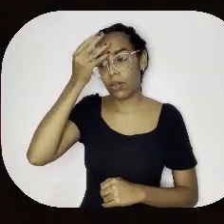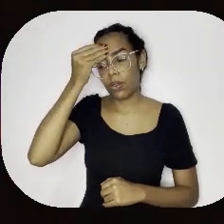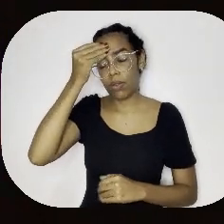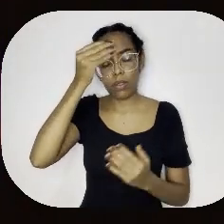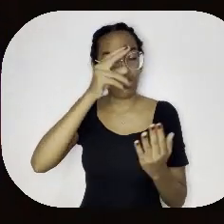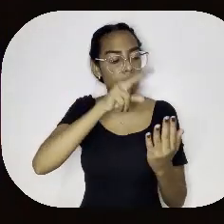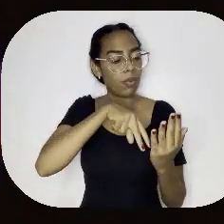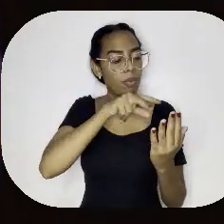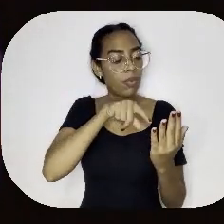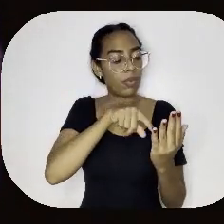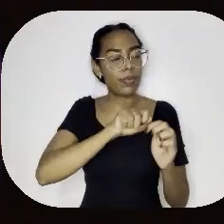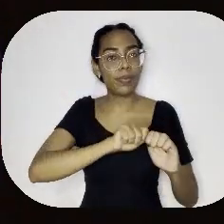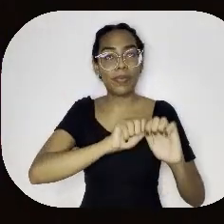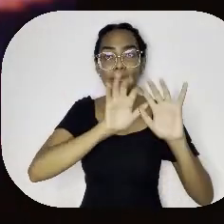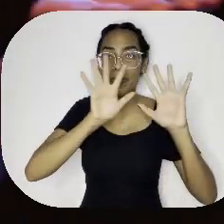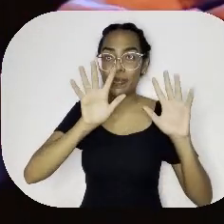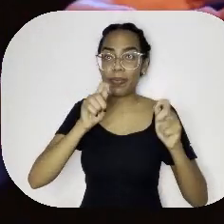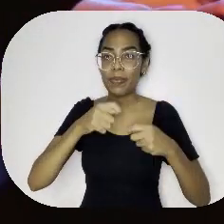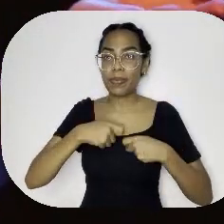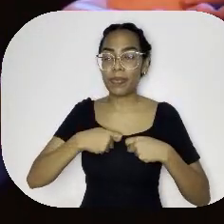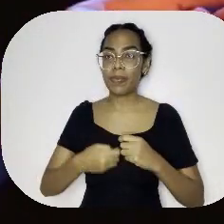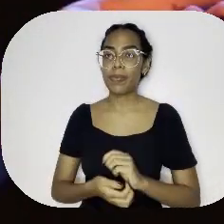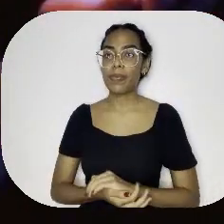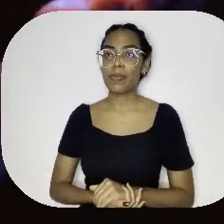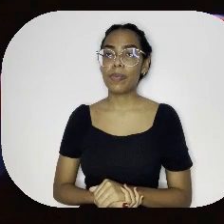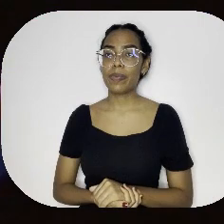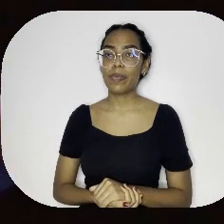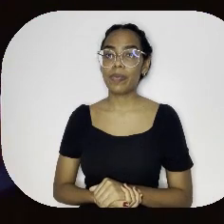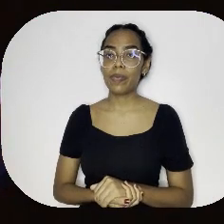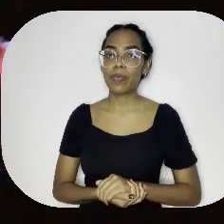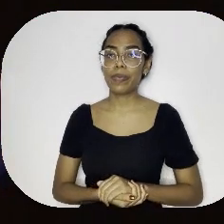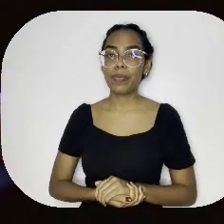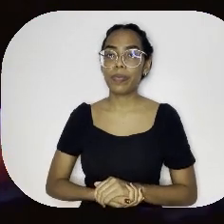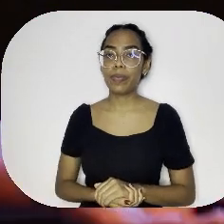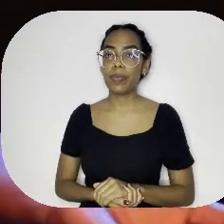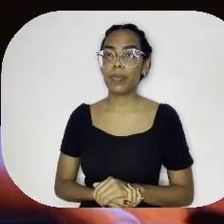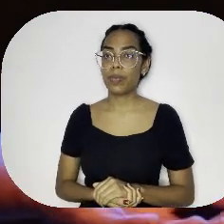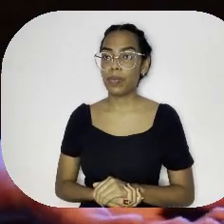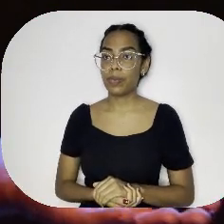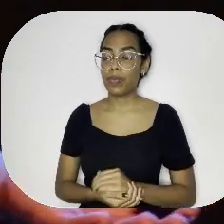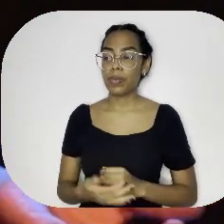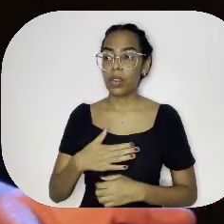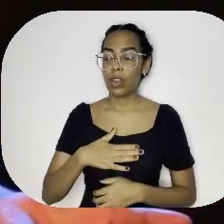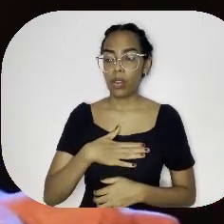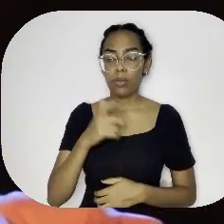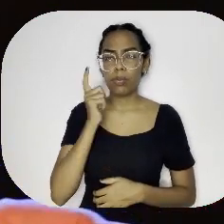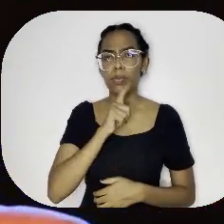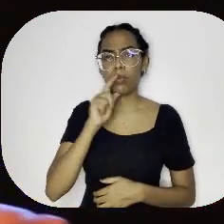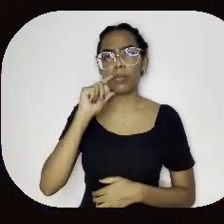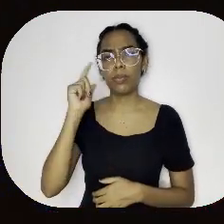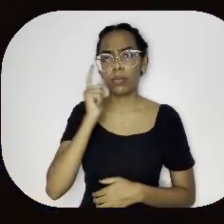das braçadas. É noite. Ainda bem que os versos são claros.